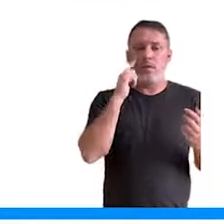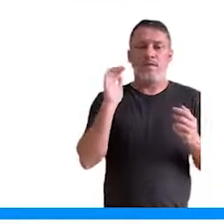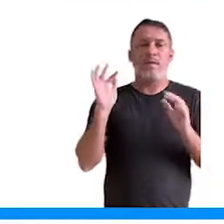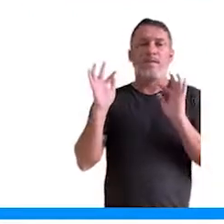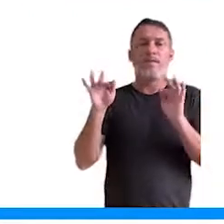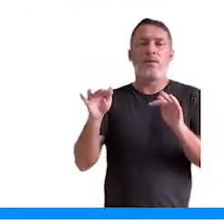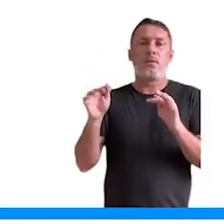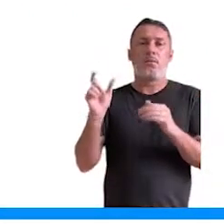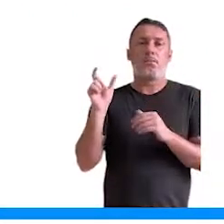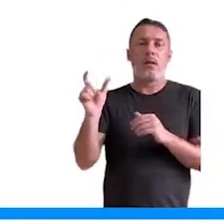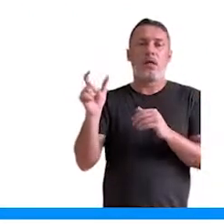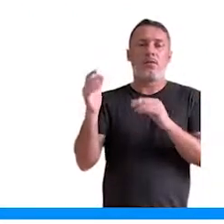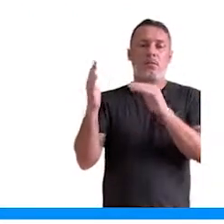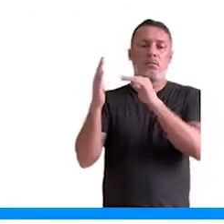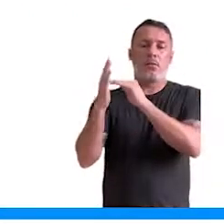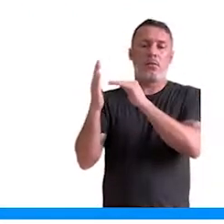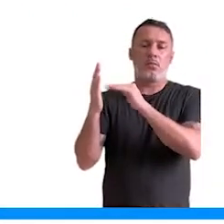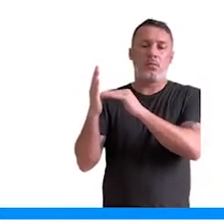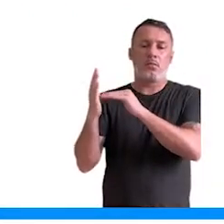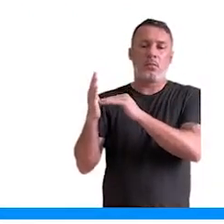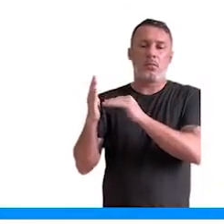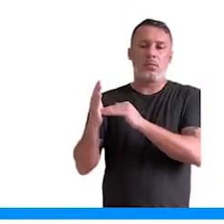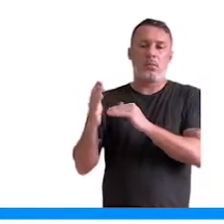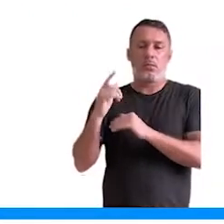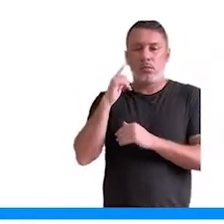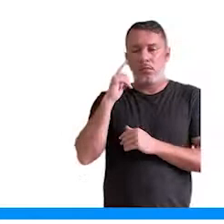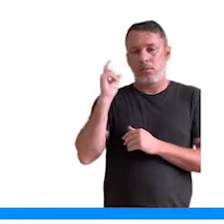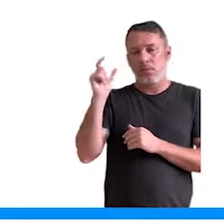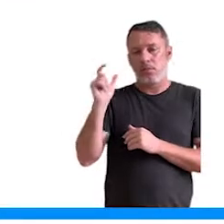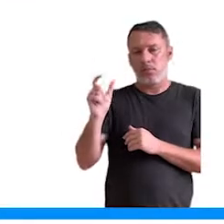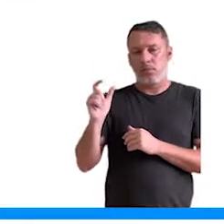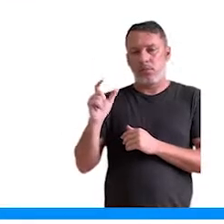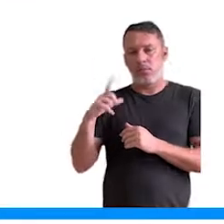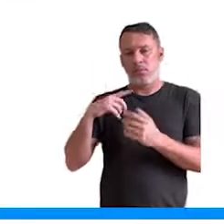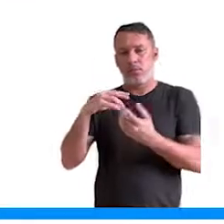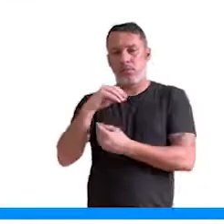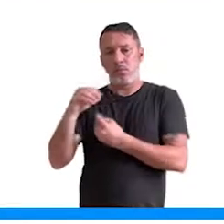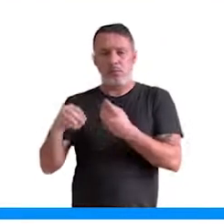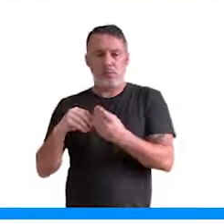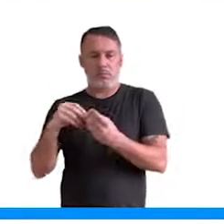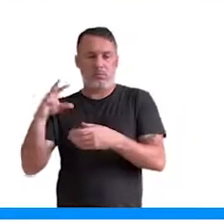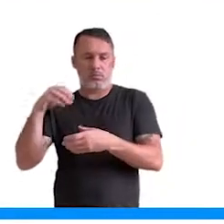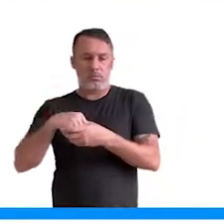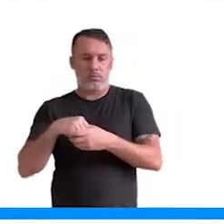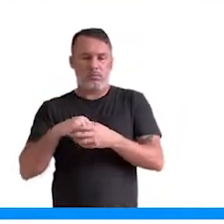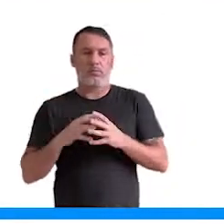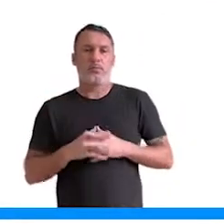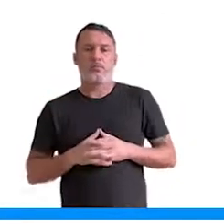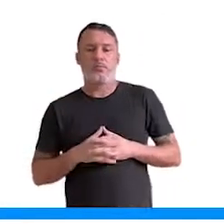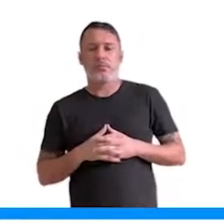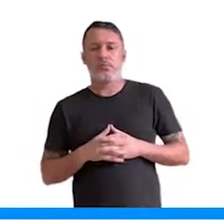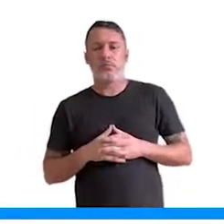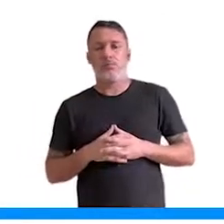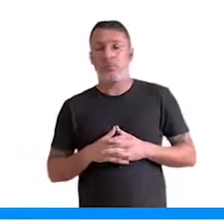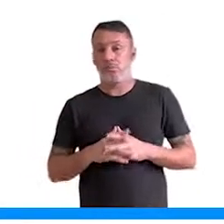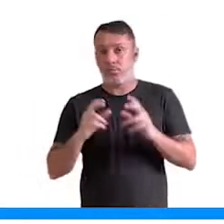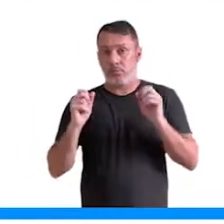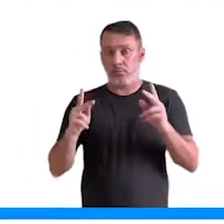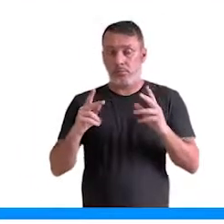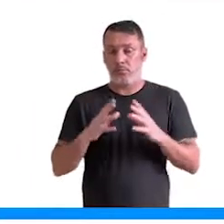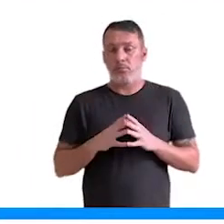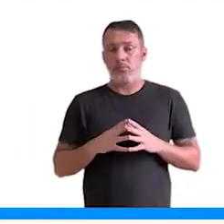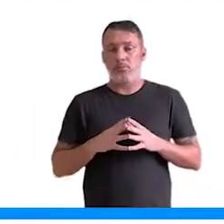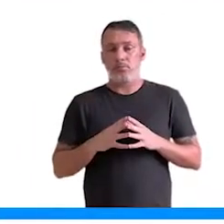No escribas tú, no escriba usted, no escribamos nosotros, no escribáis vosotros y no escriban